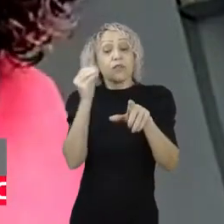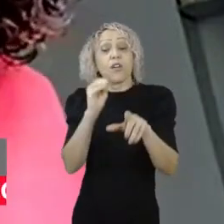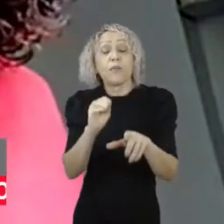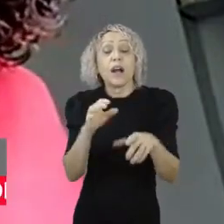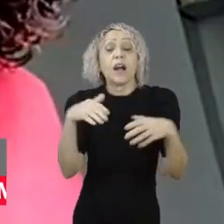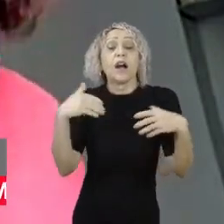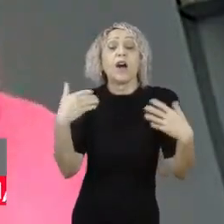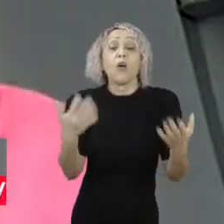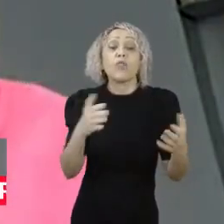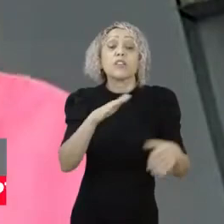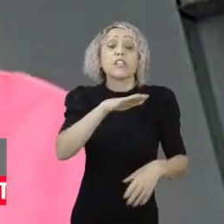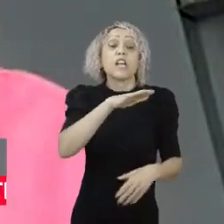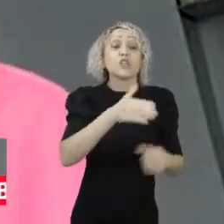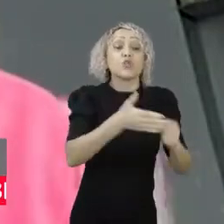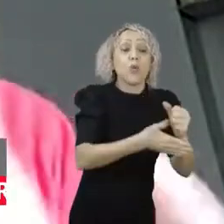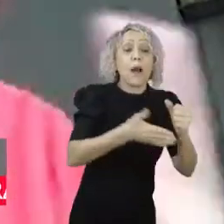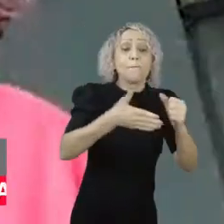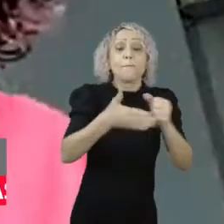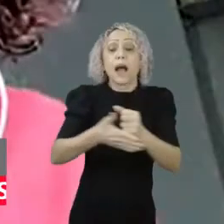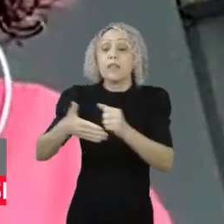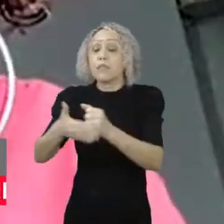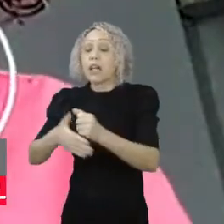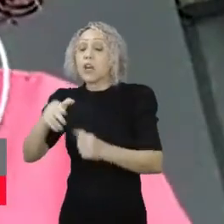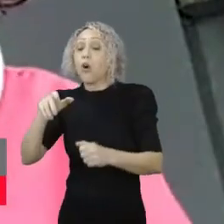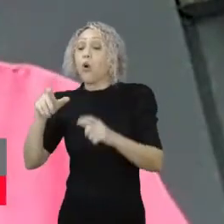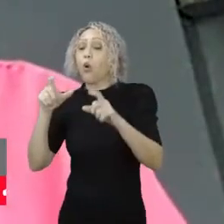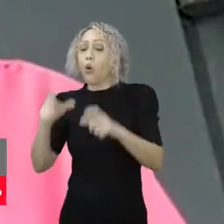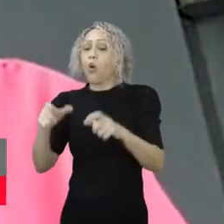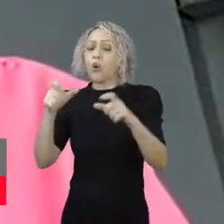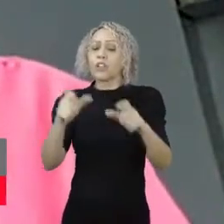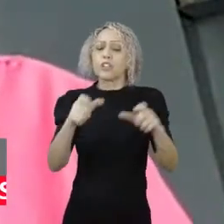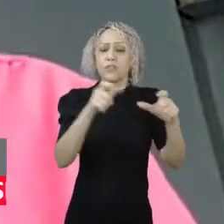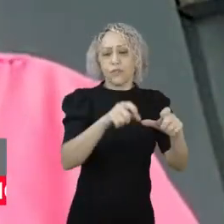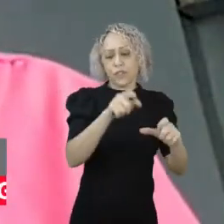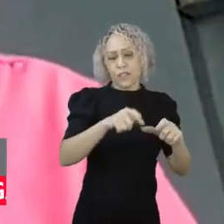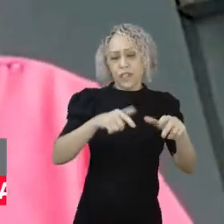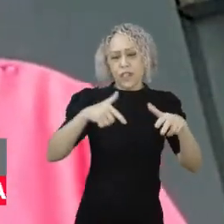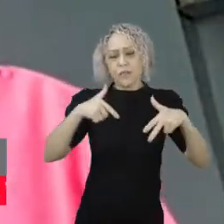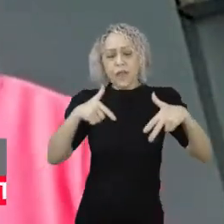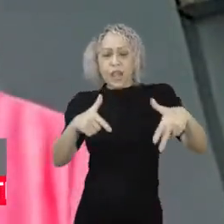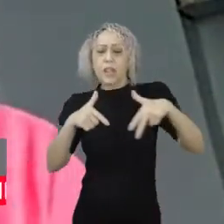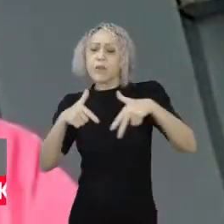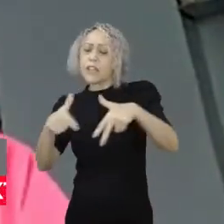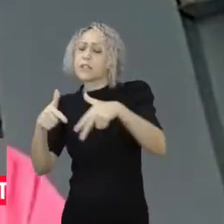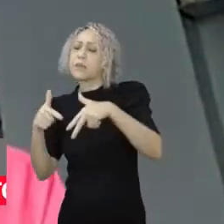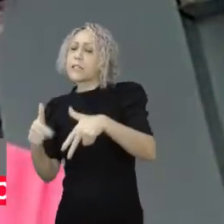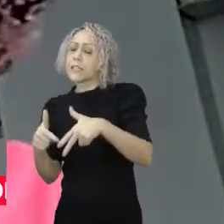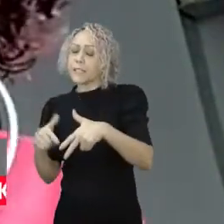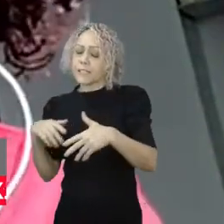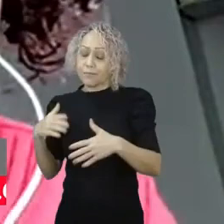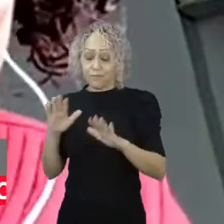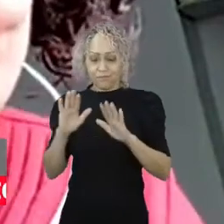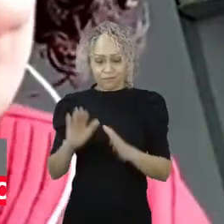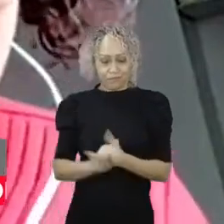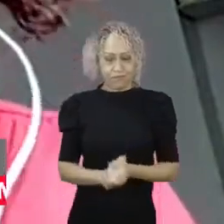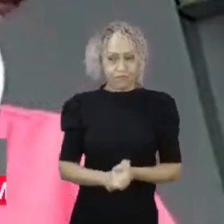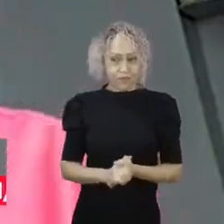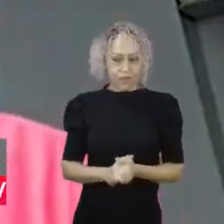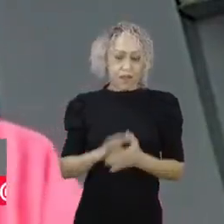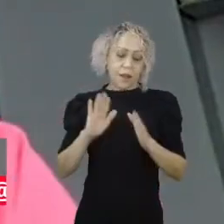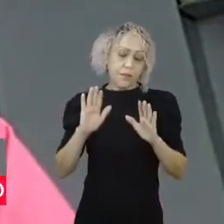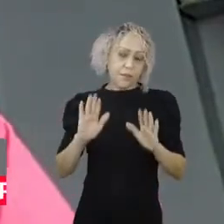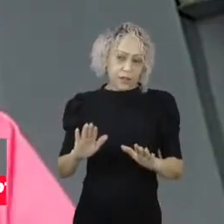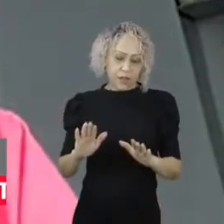se inscrever, olhe, o diretório municipal não adivinha, tá bom? Se você não